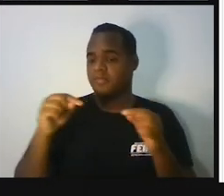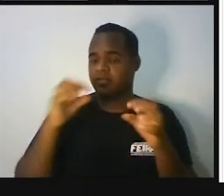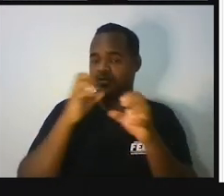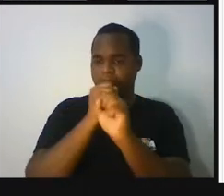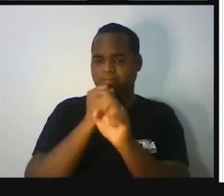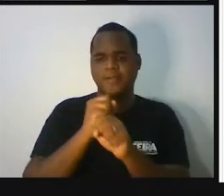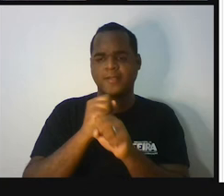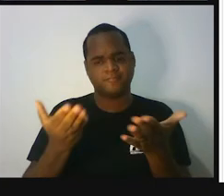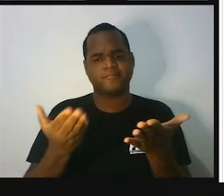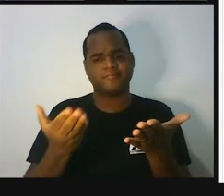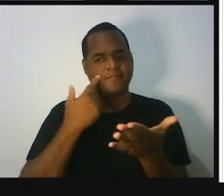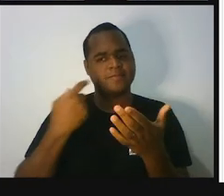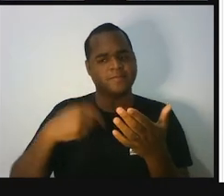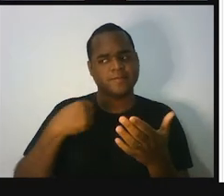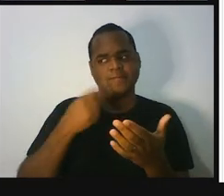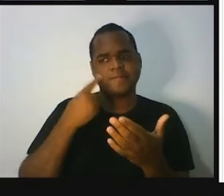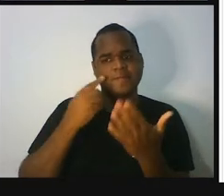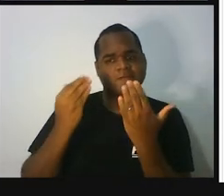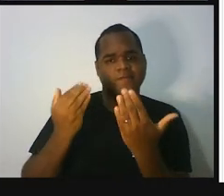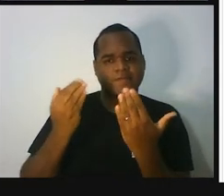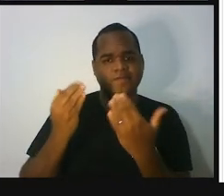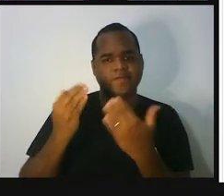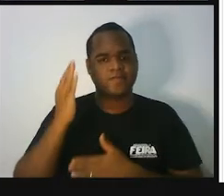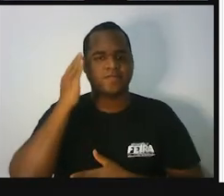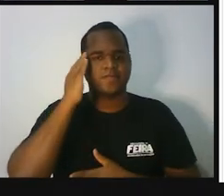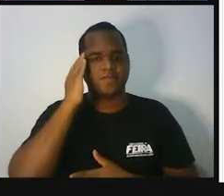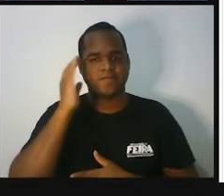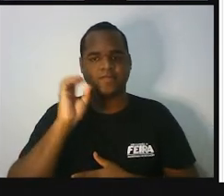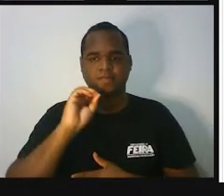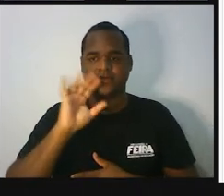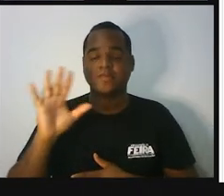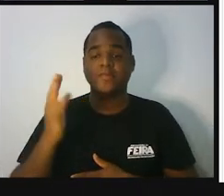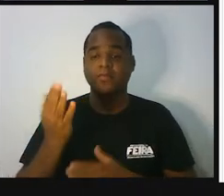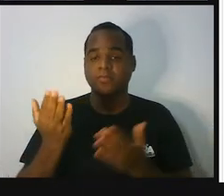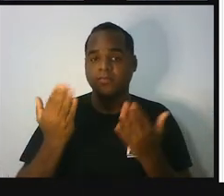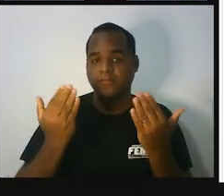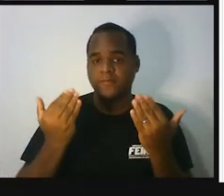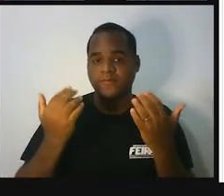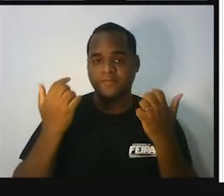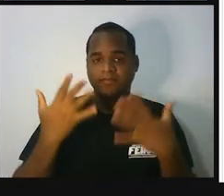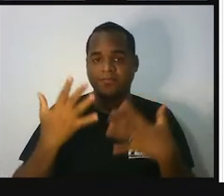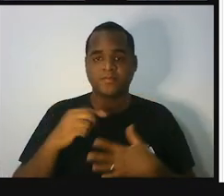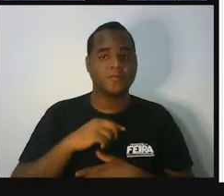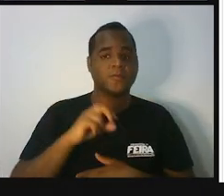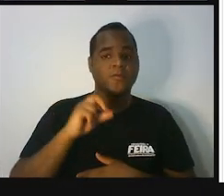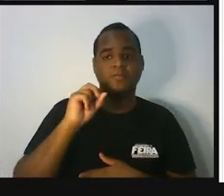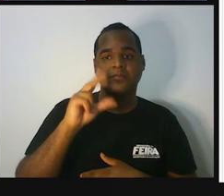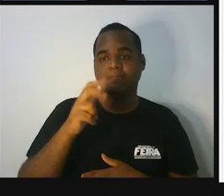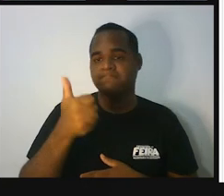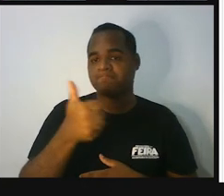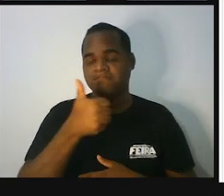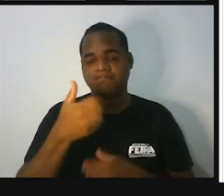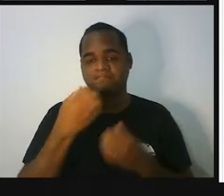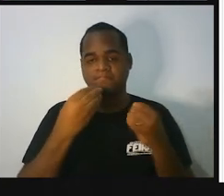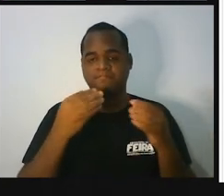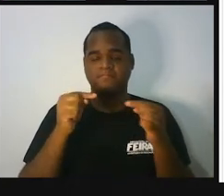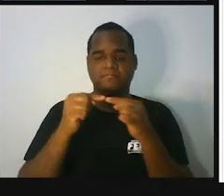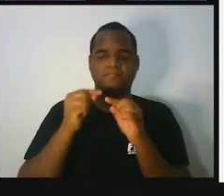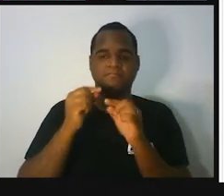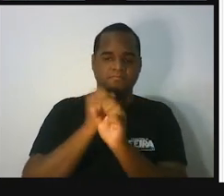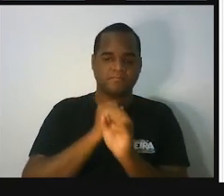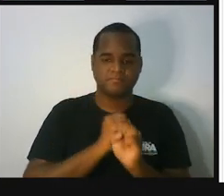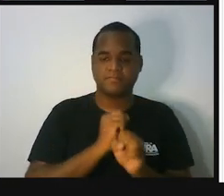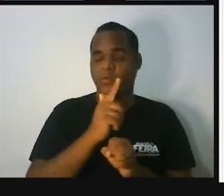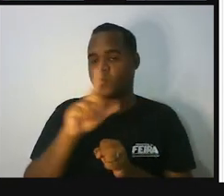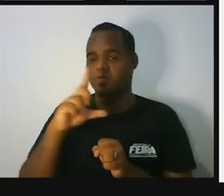medir, professor, para a gente tirar a dúvida aí. Bora! Ó! Opa! Não é nesse sentido, é